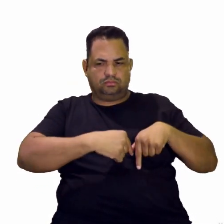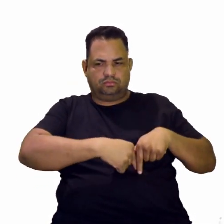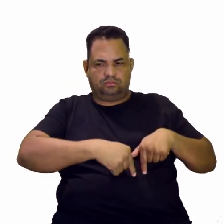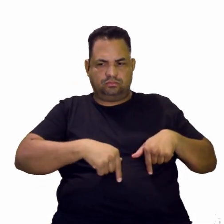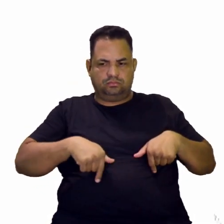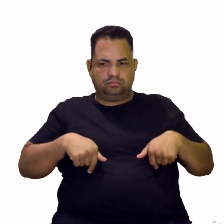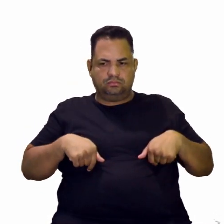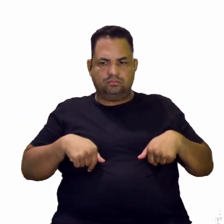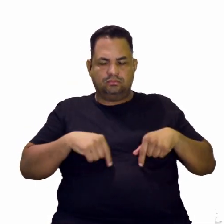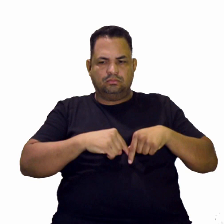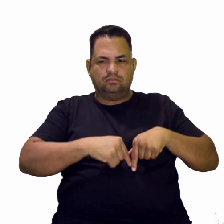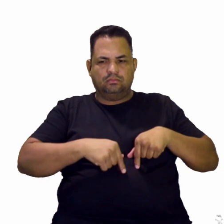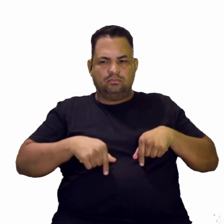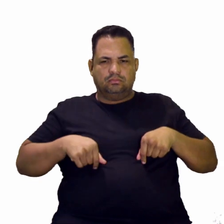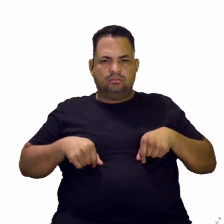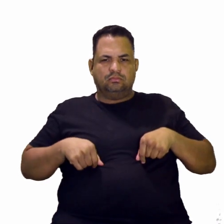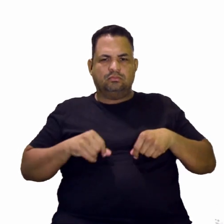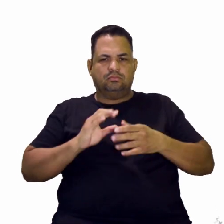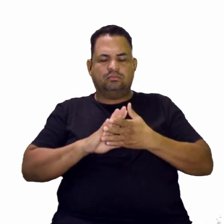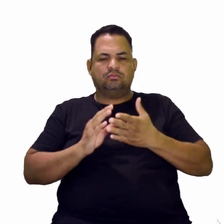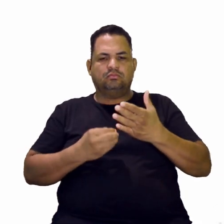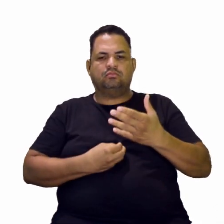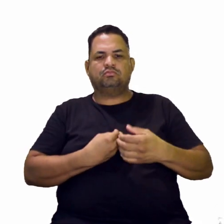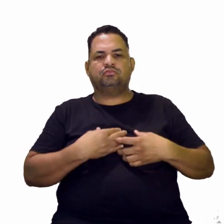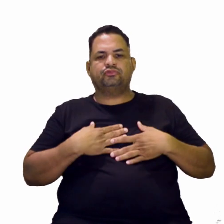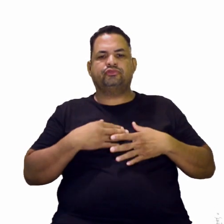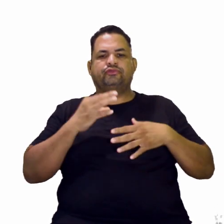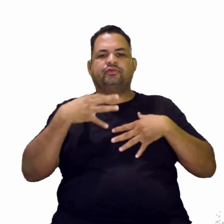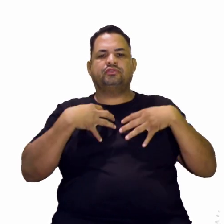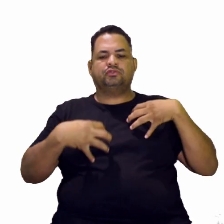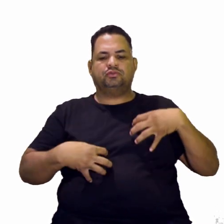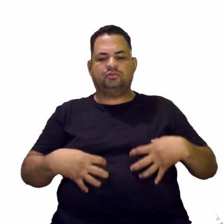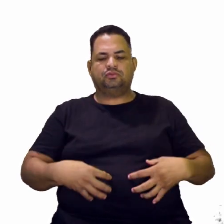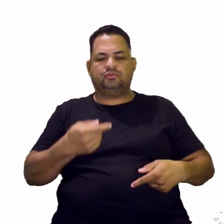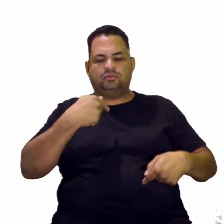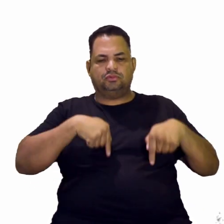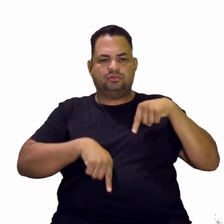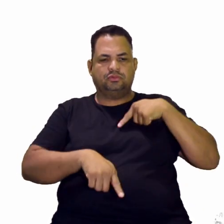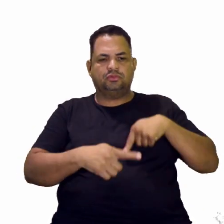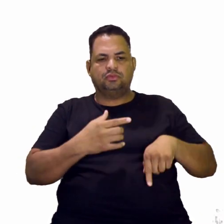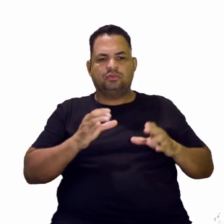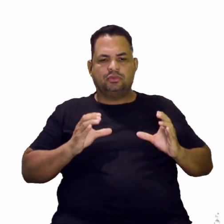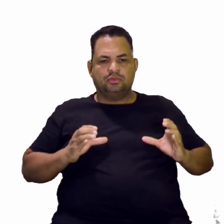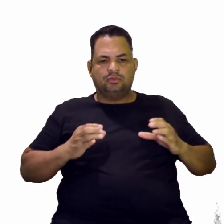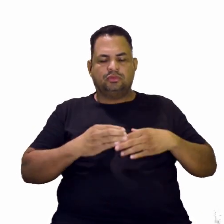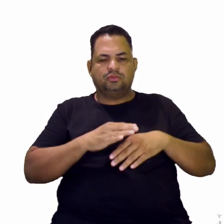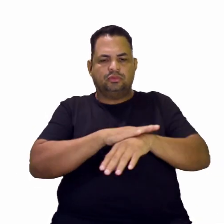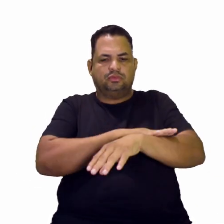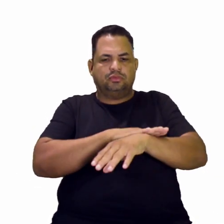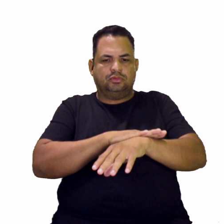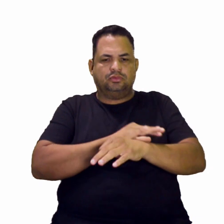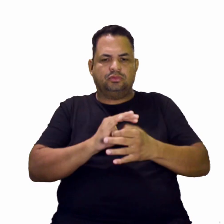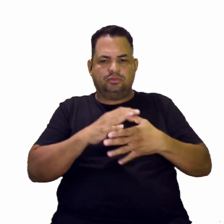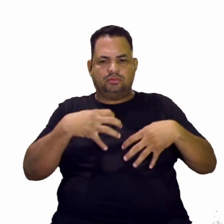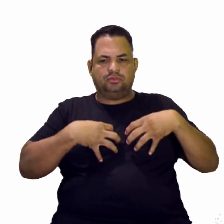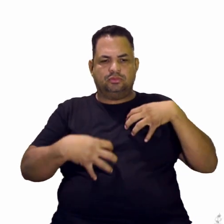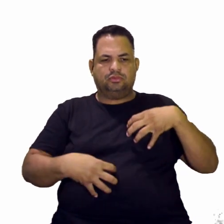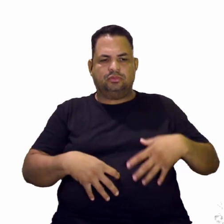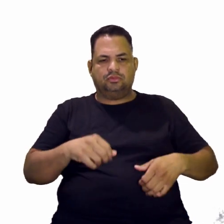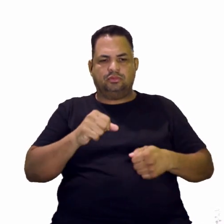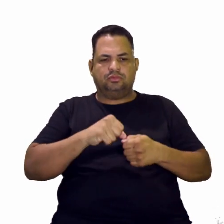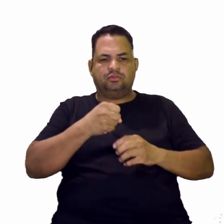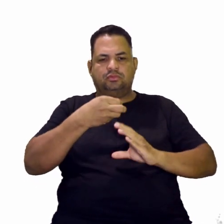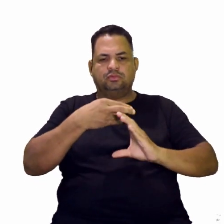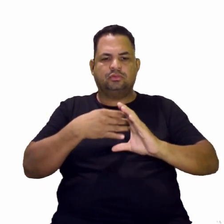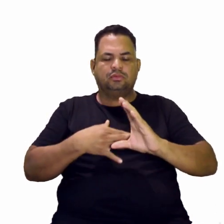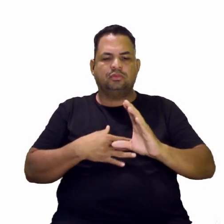e você percebe aqui os vários órgãos do sistema. Então o que tem aqui? É um conjunto de tecidos, os órgãos realizam